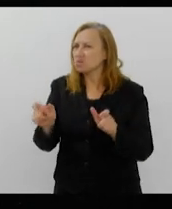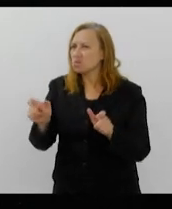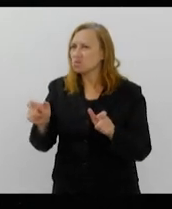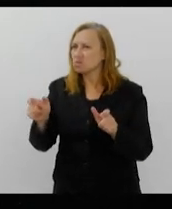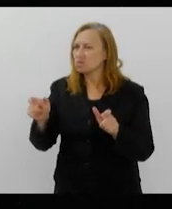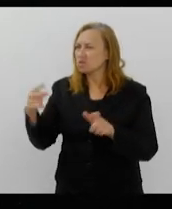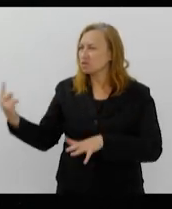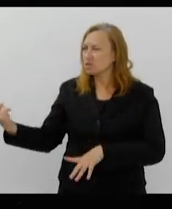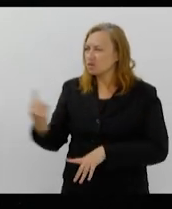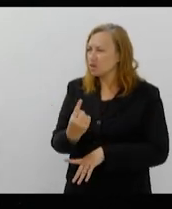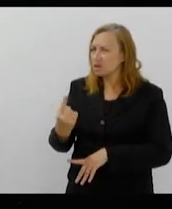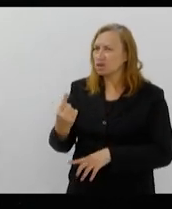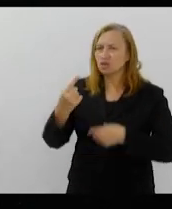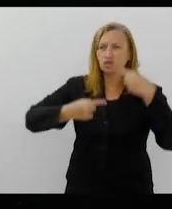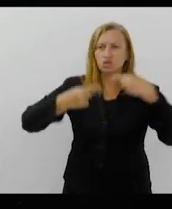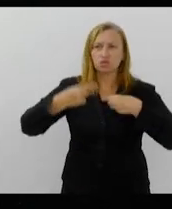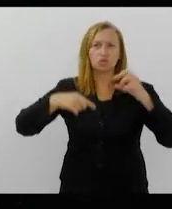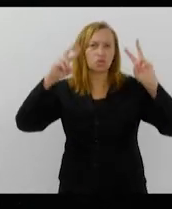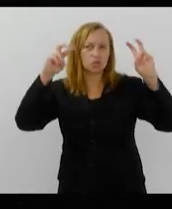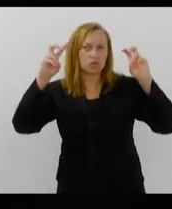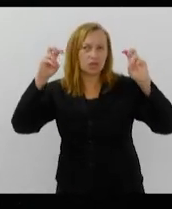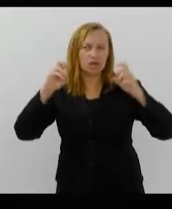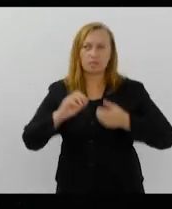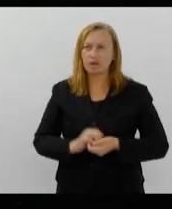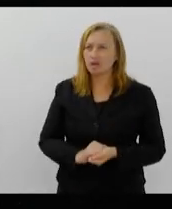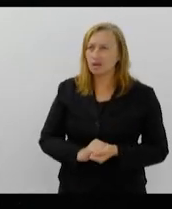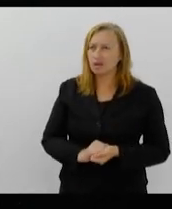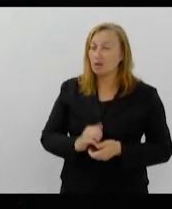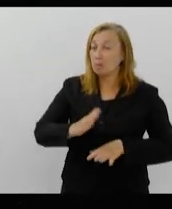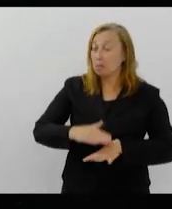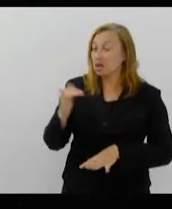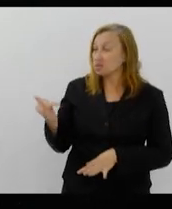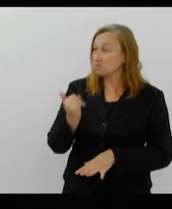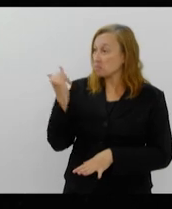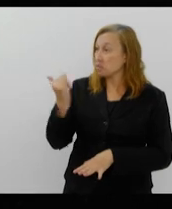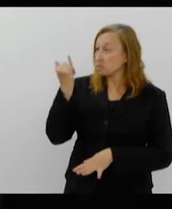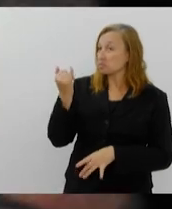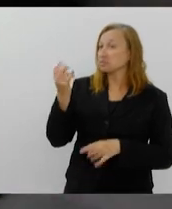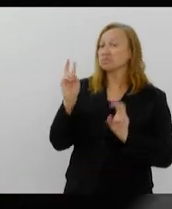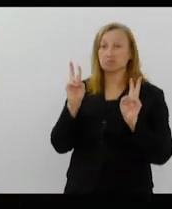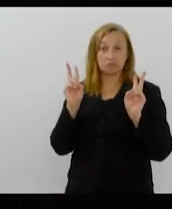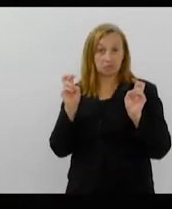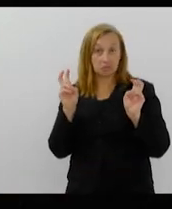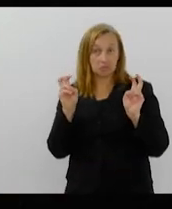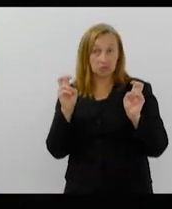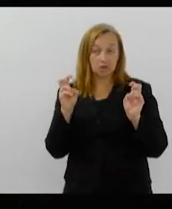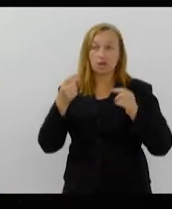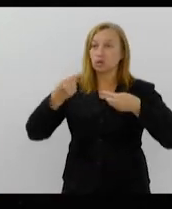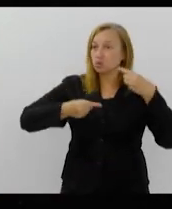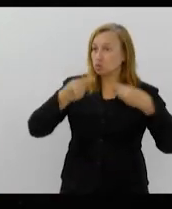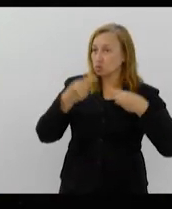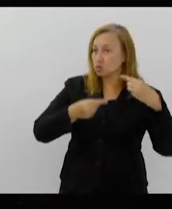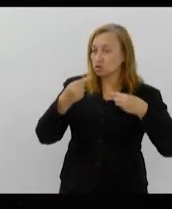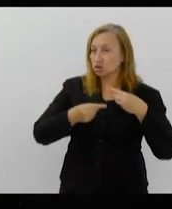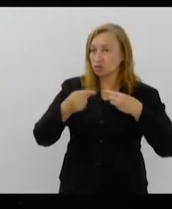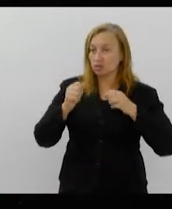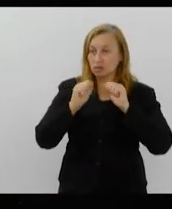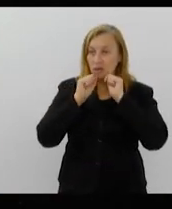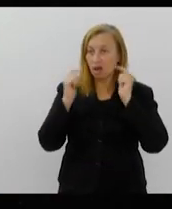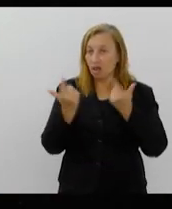vieram discutir o tema, talvez não o mais importante tema a ser debatido na